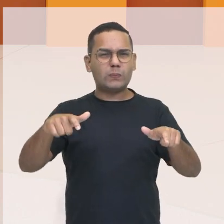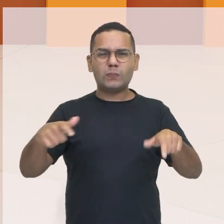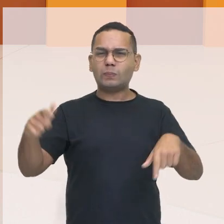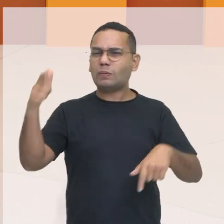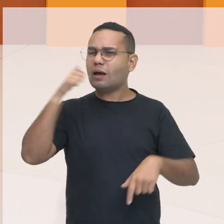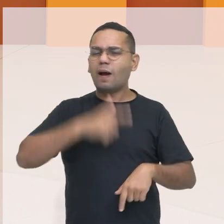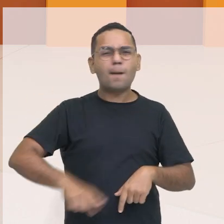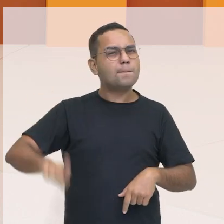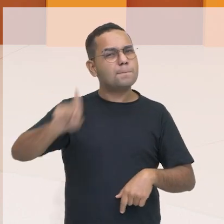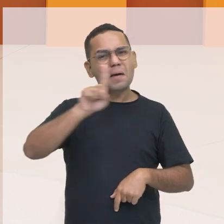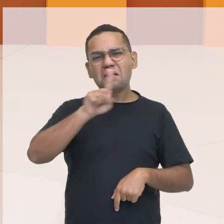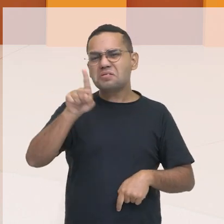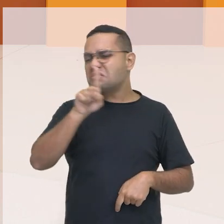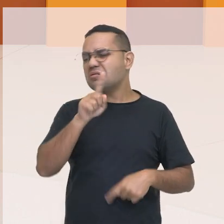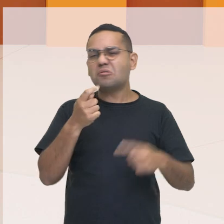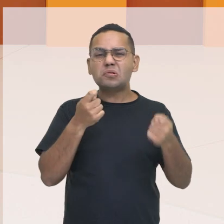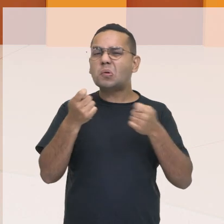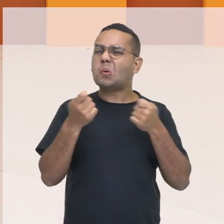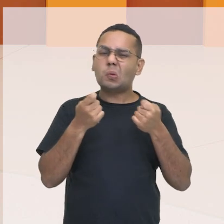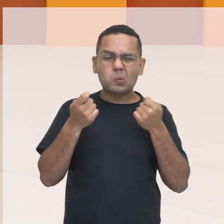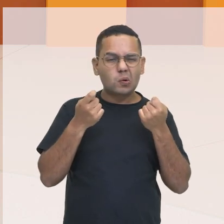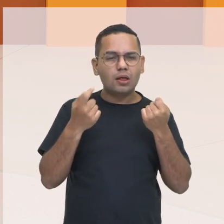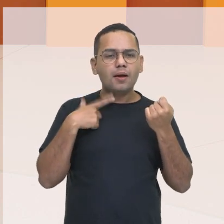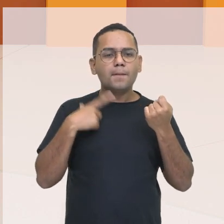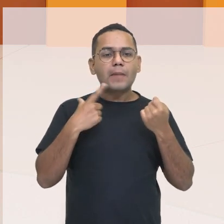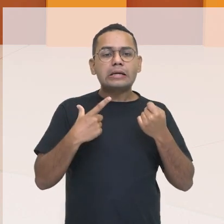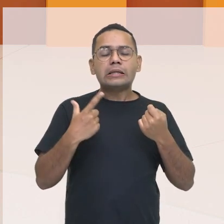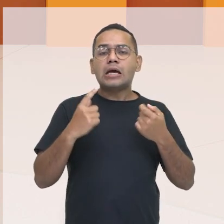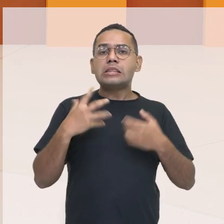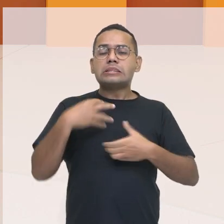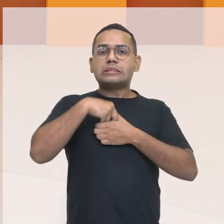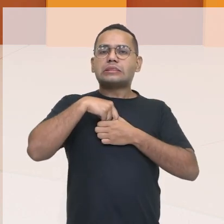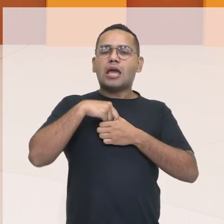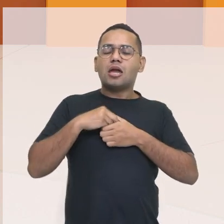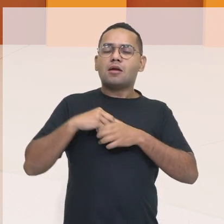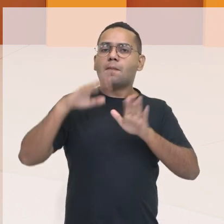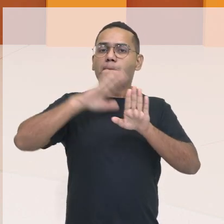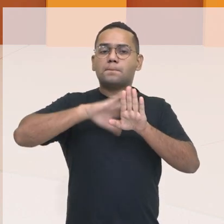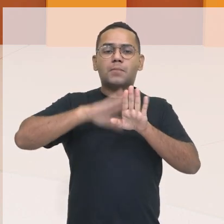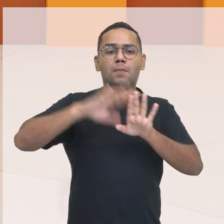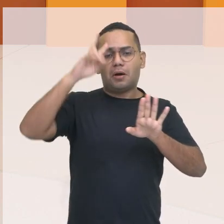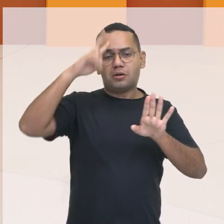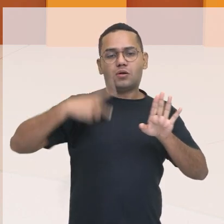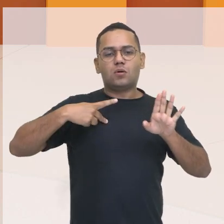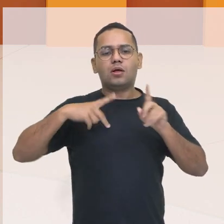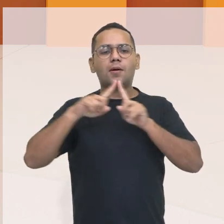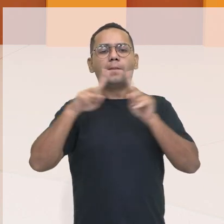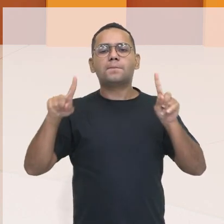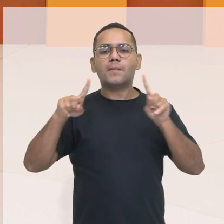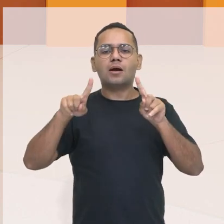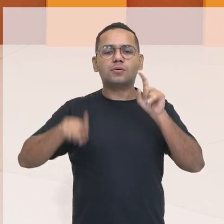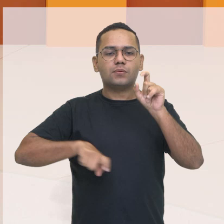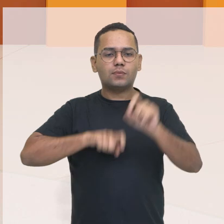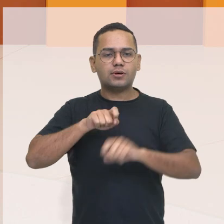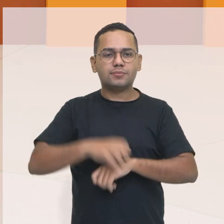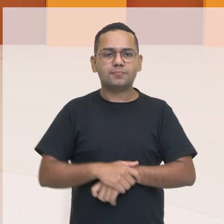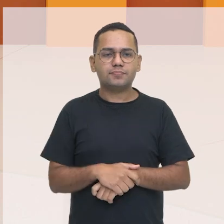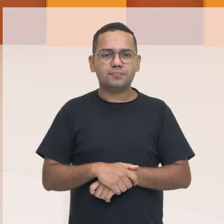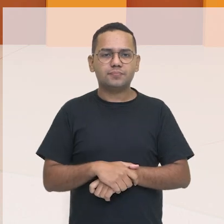despreparadas, que interiorizam essas ideologias e essas leis estabelecidas em defesa